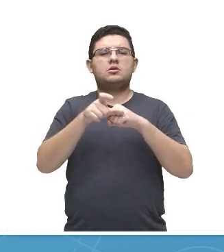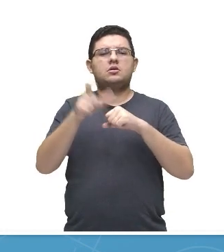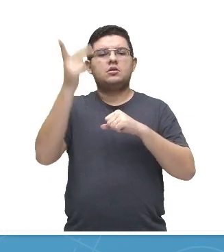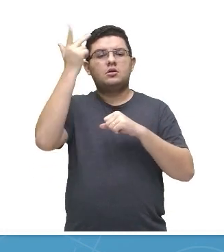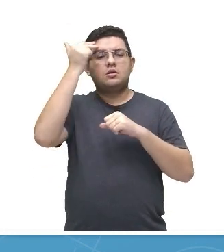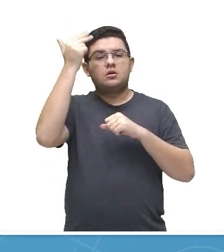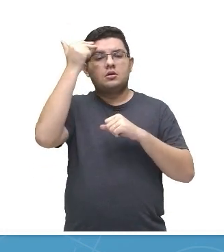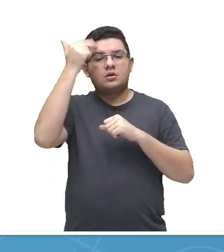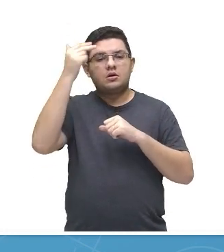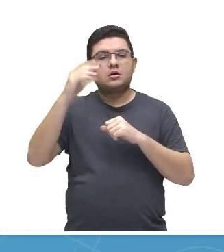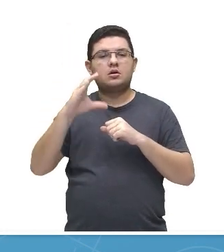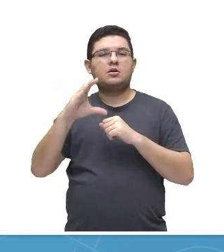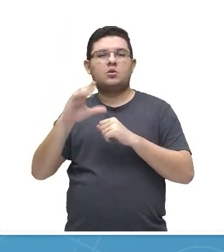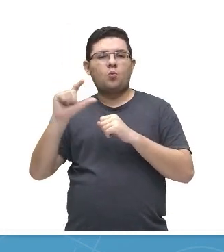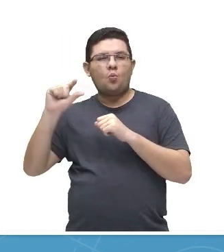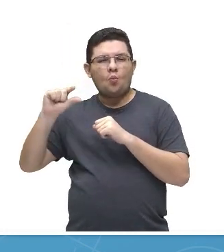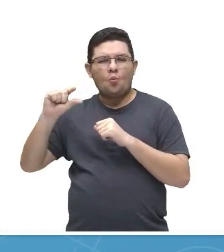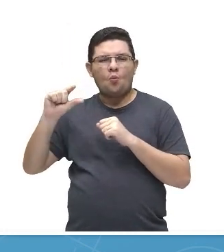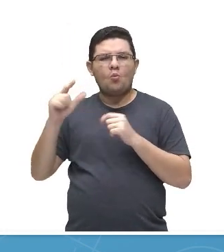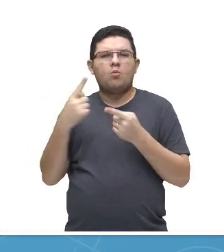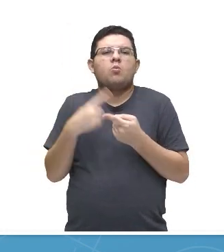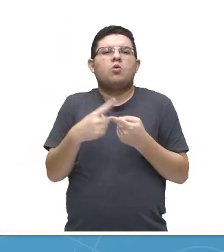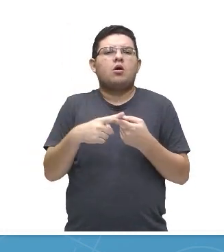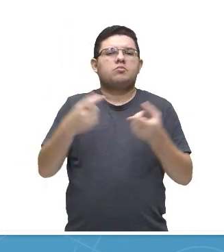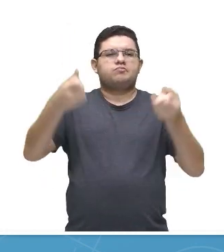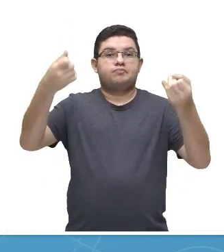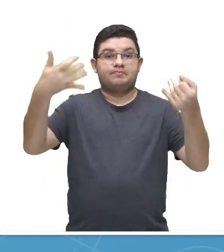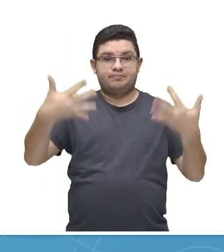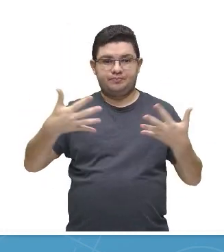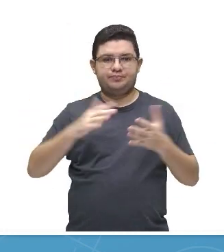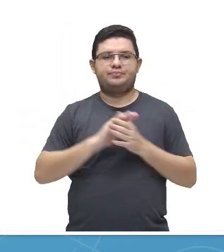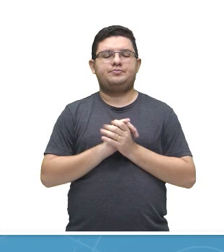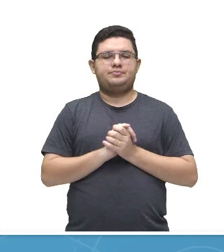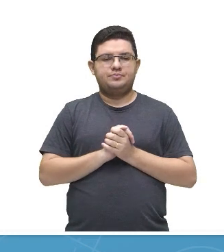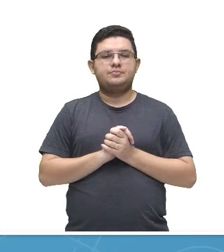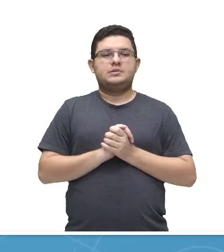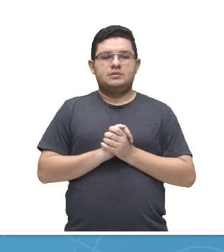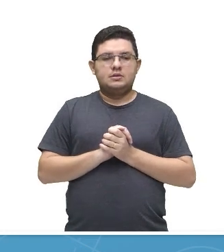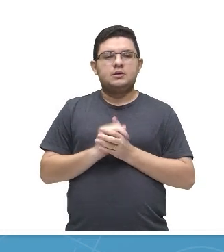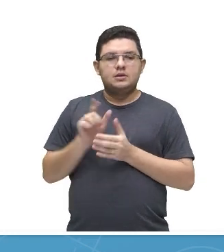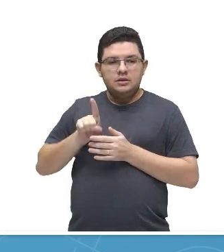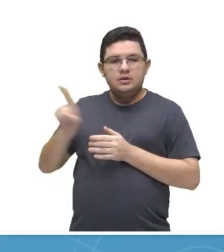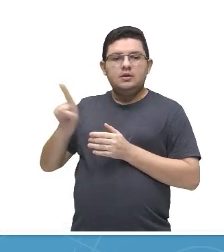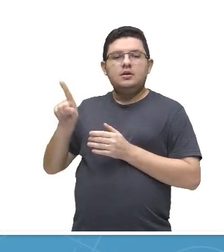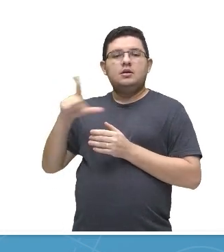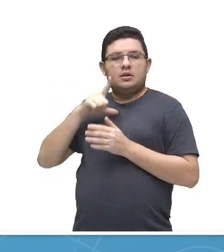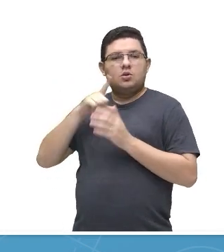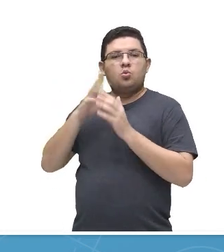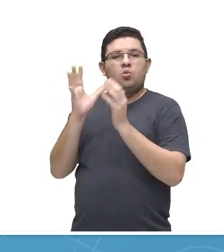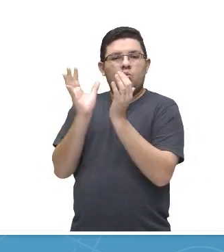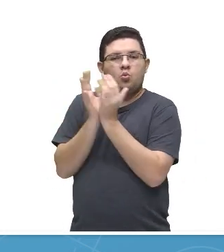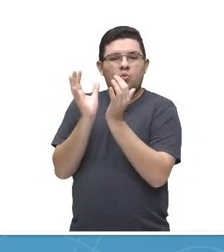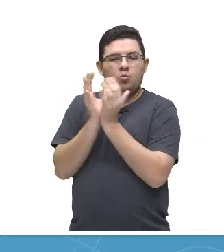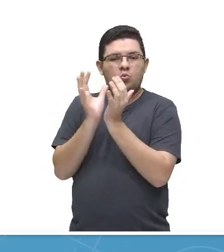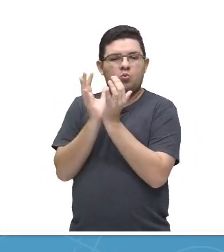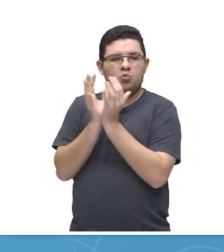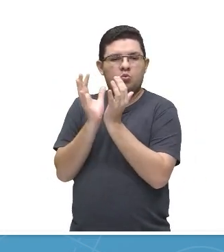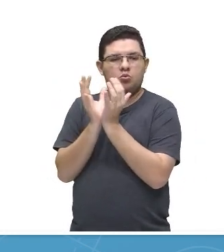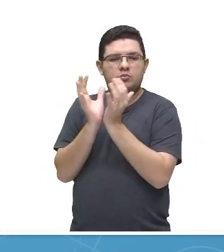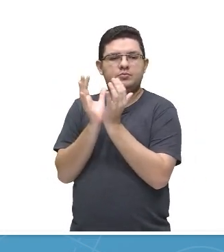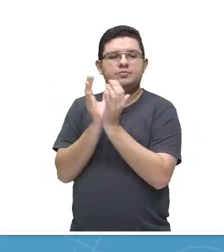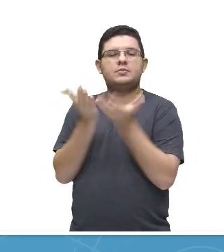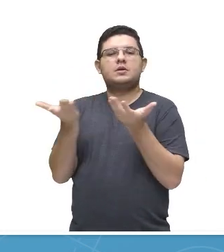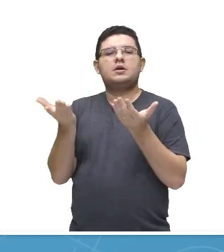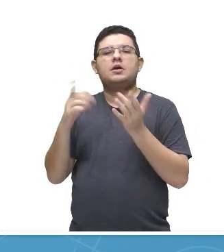escrito com a letra minúscula? Porque aqui eu tenho uma categoria, né? Eu tenho uma espécie aqui de